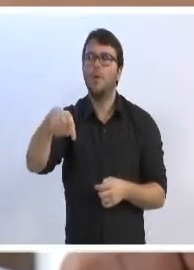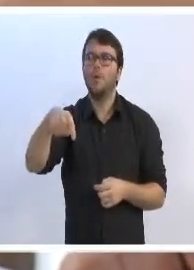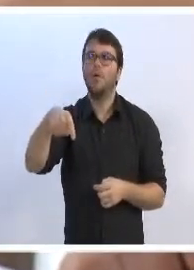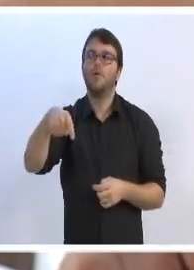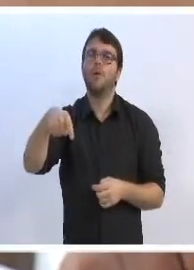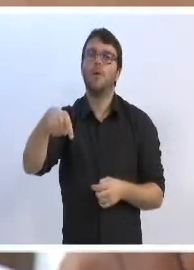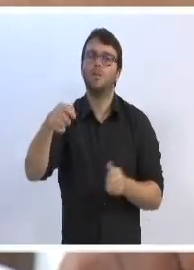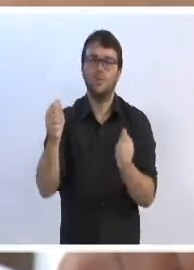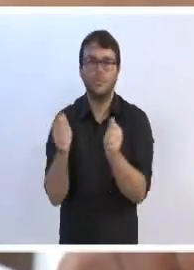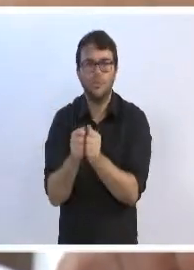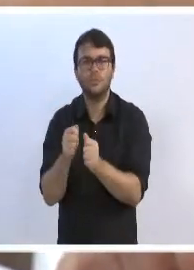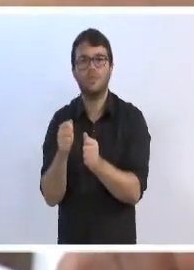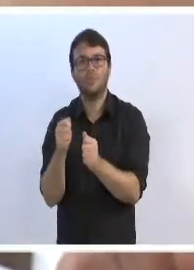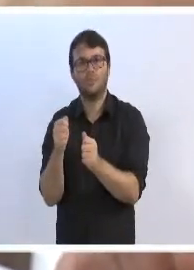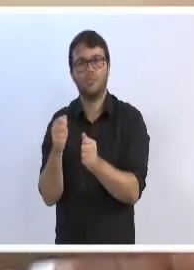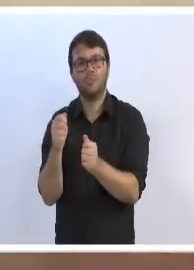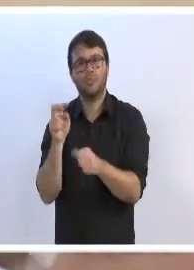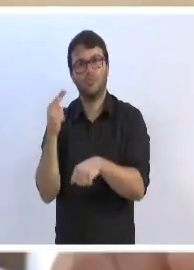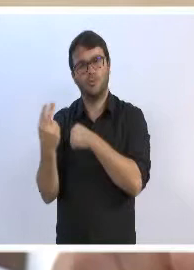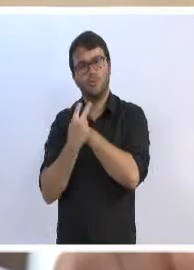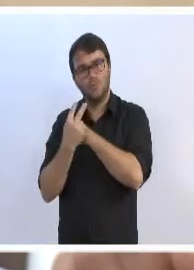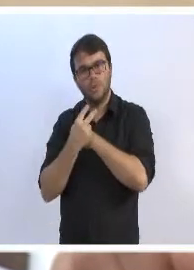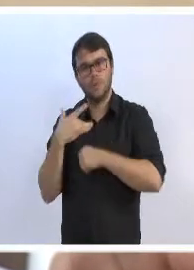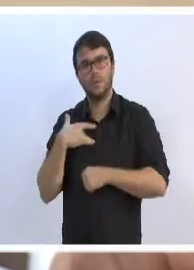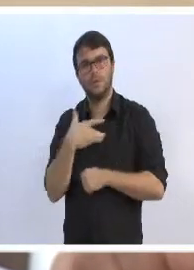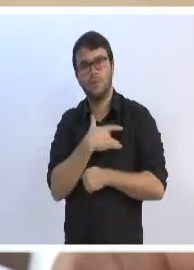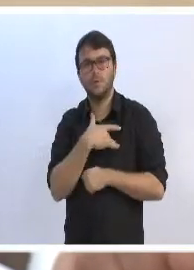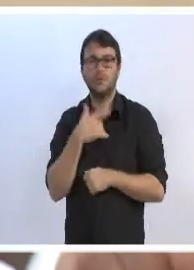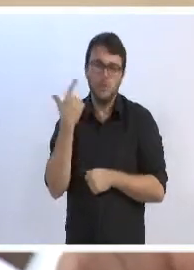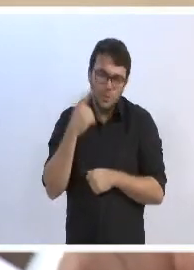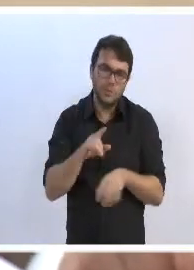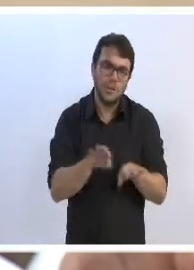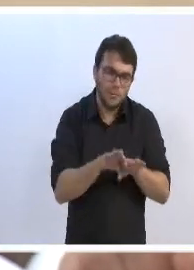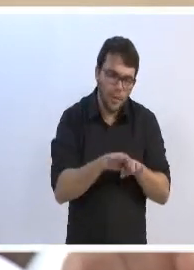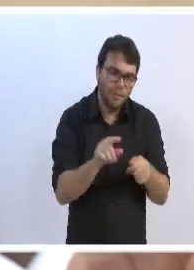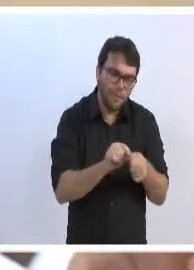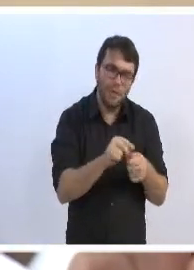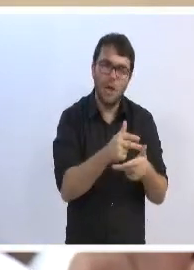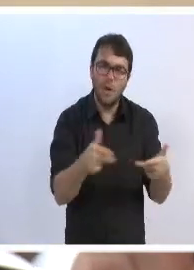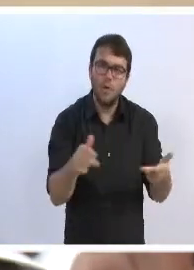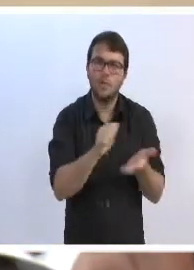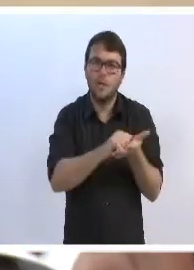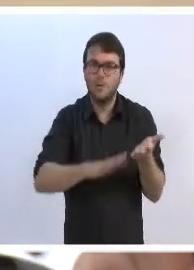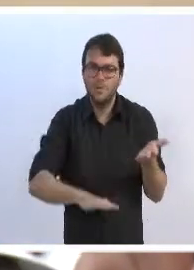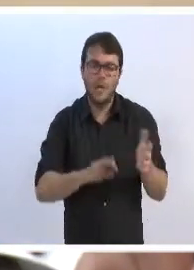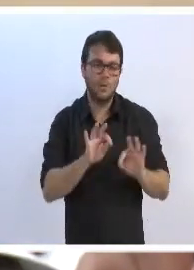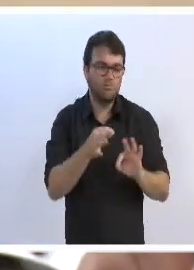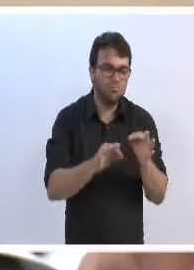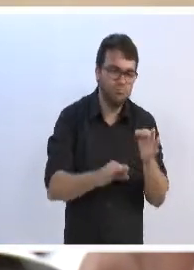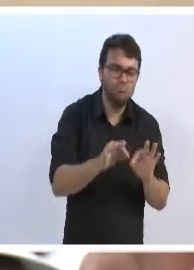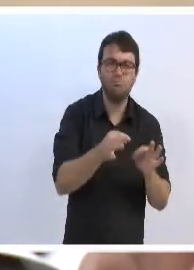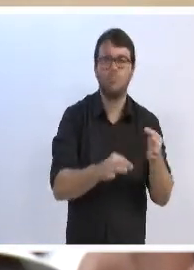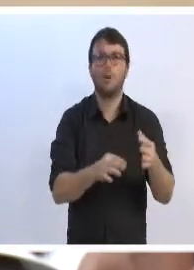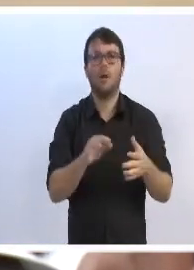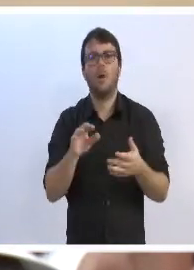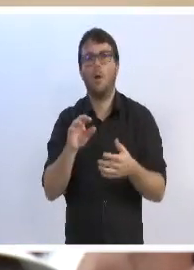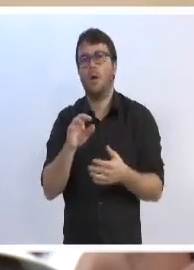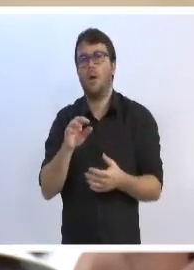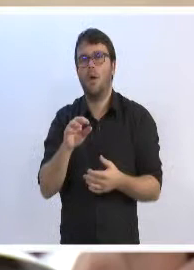do tratamento poder é desenvolver uma actividade de terapia ocupacional